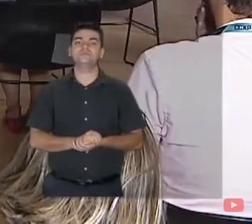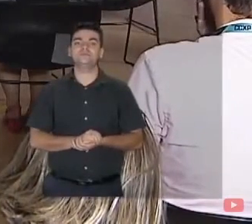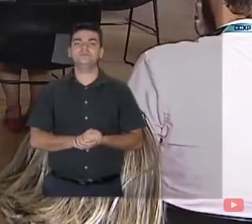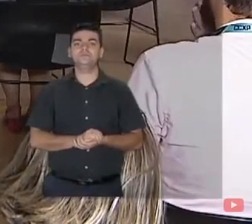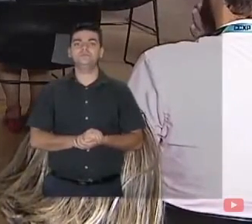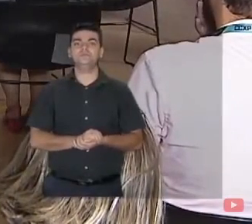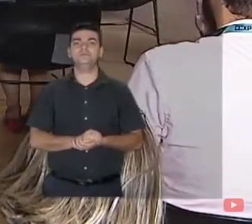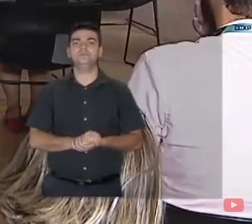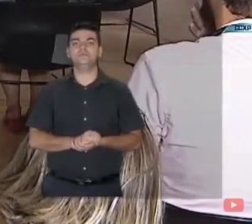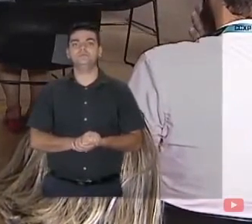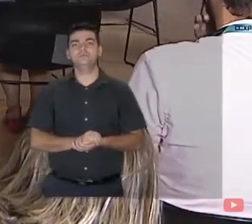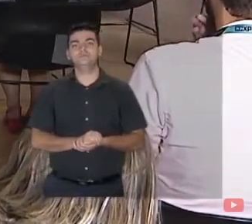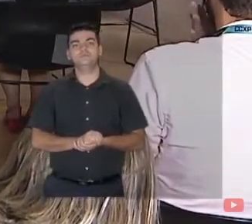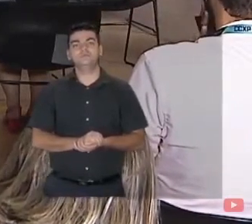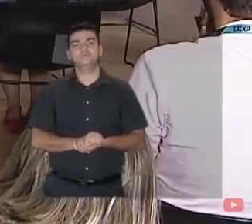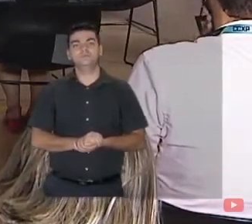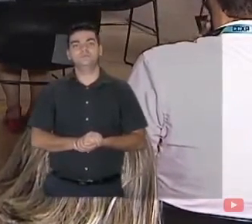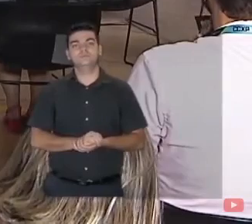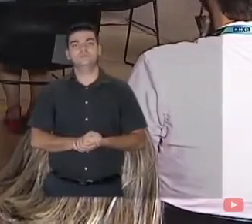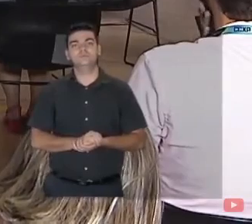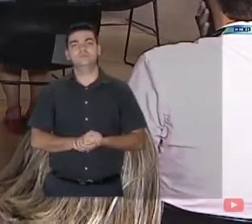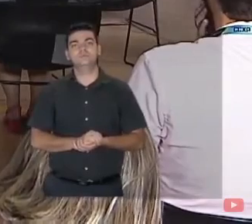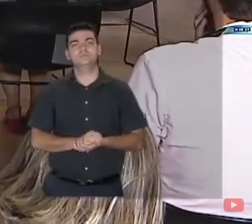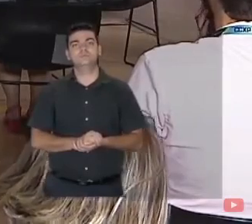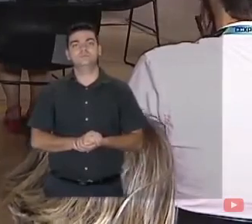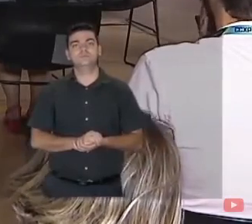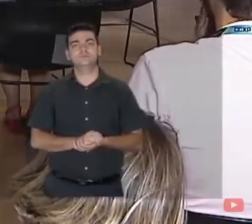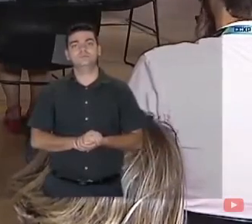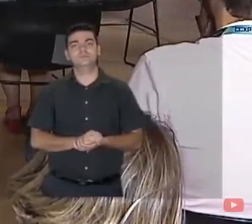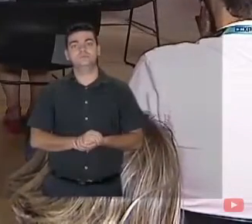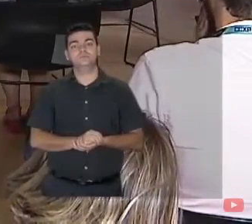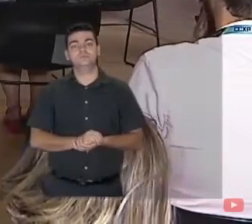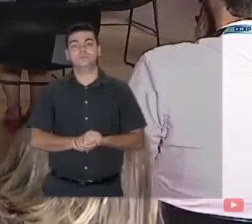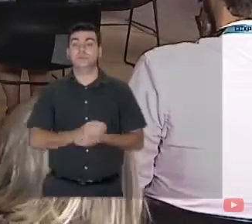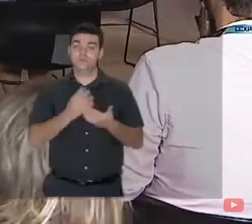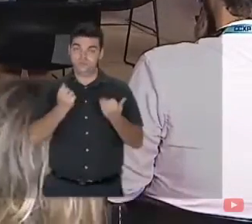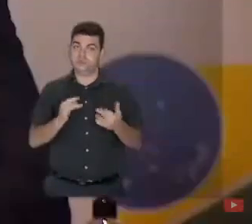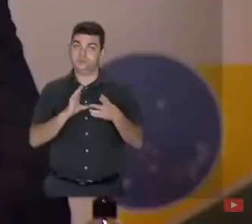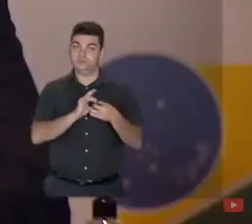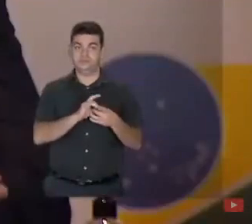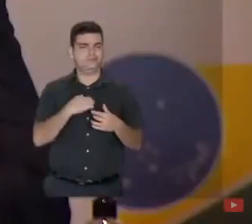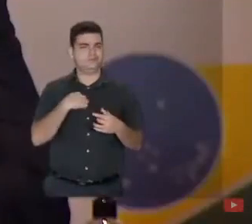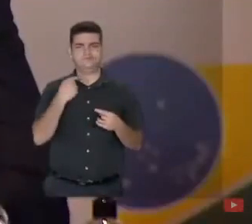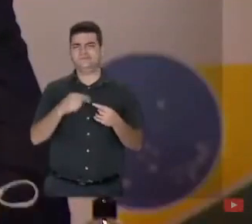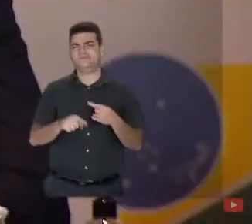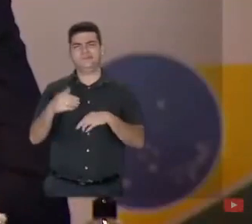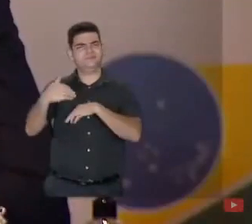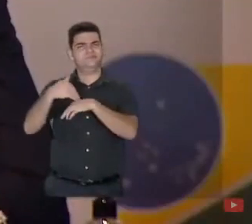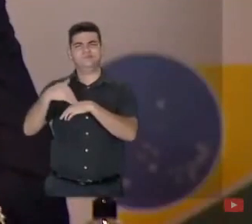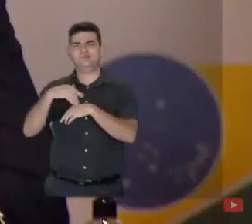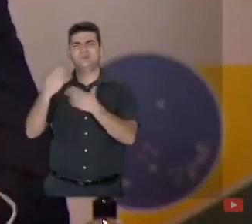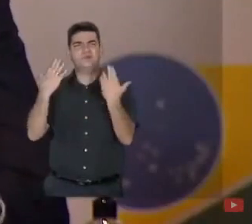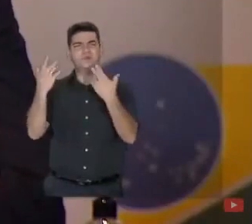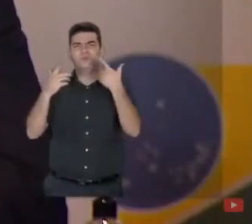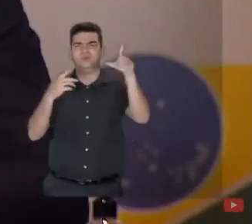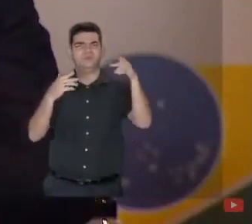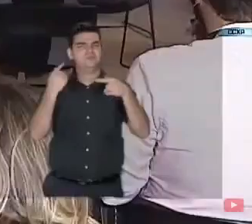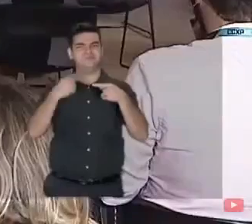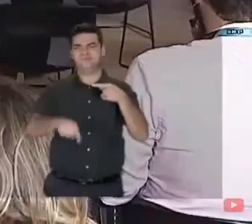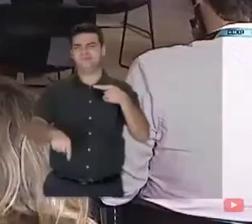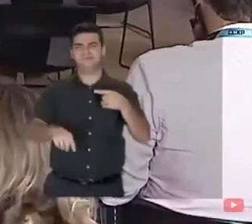Só corroborando o que o ministro falou, até o momento não há relação nenhuma desse ataque com os ataques